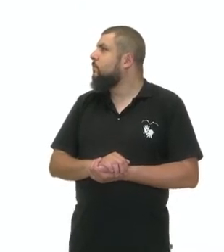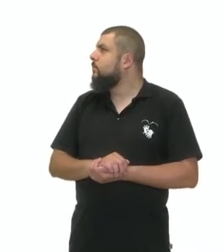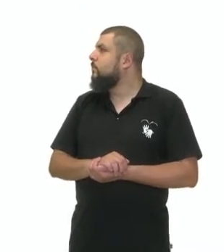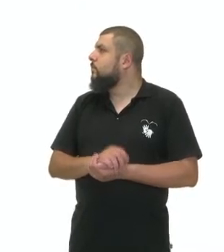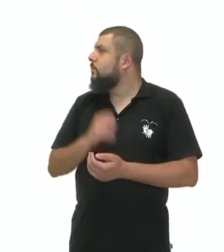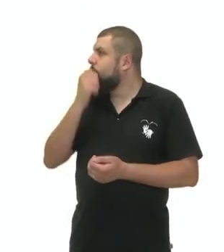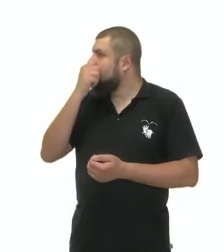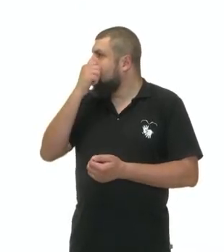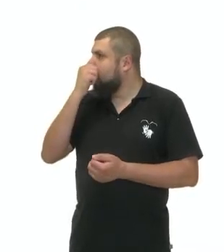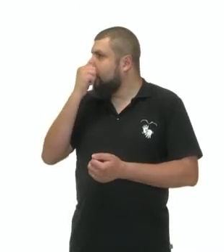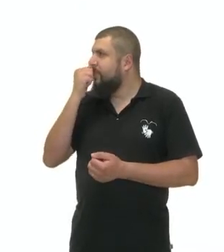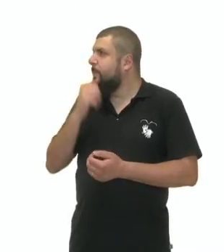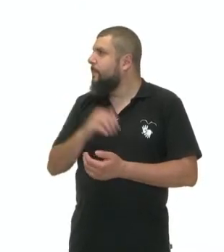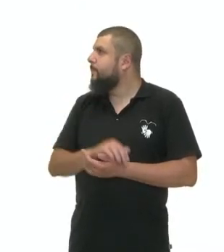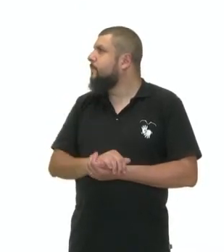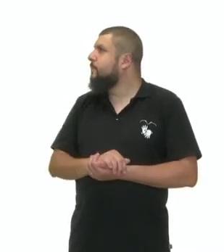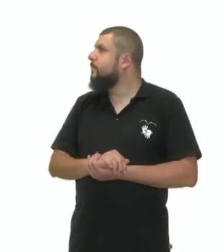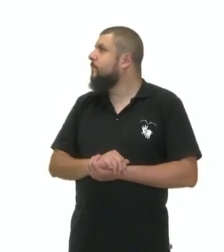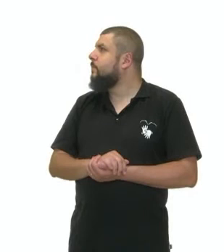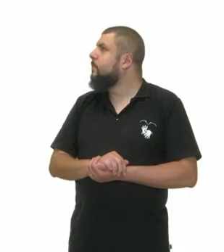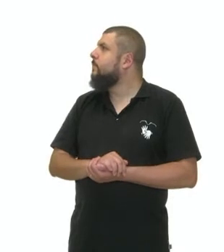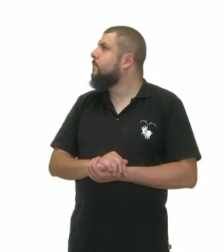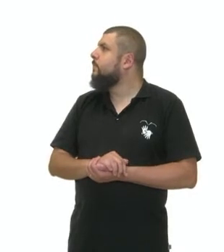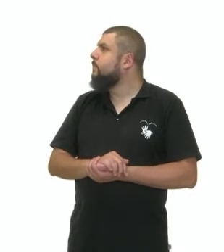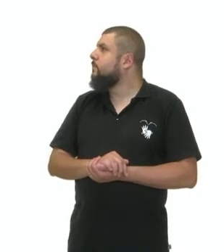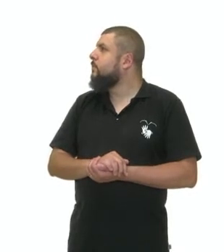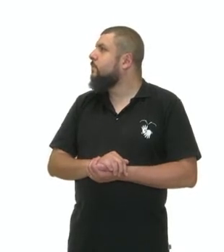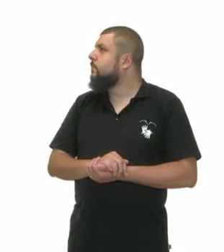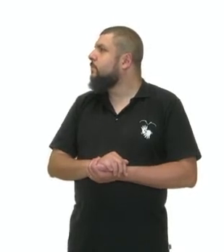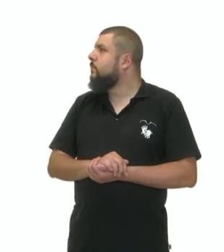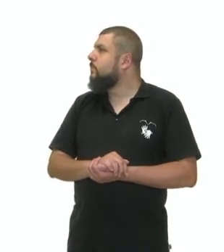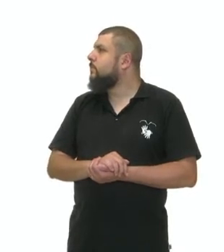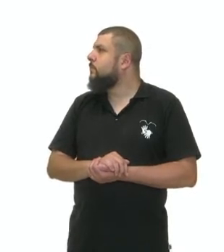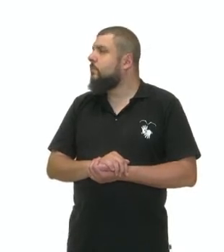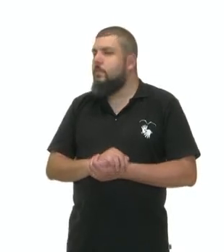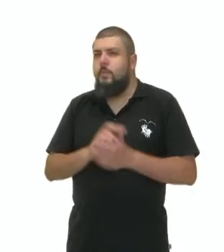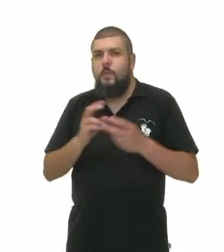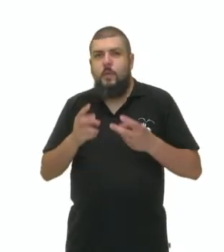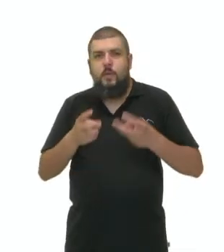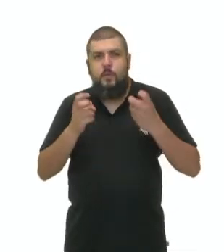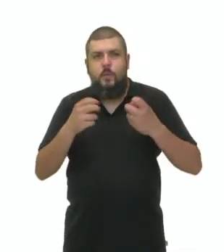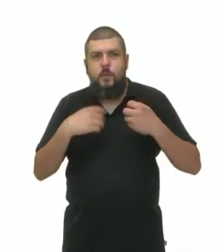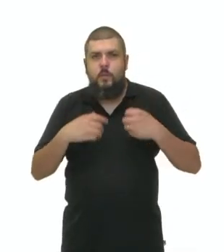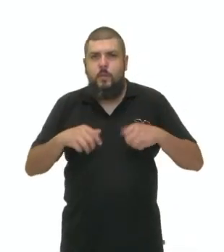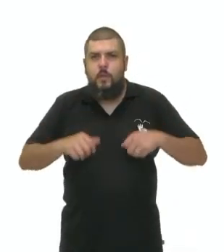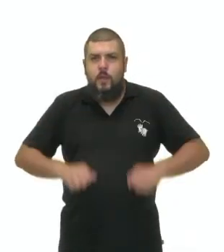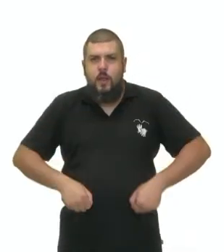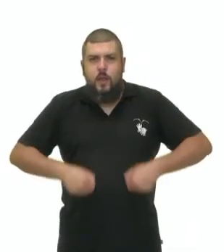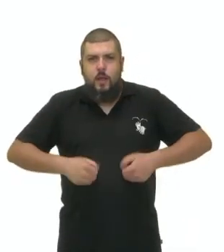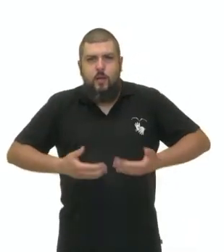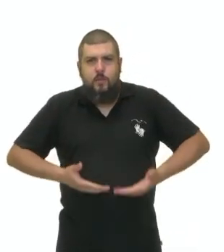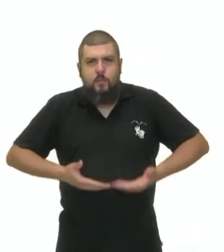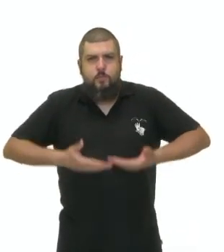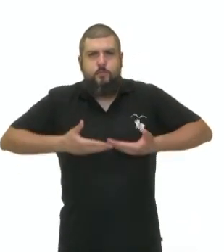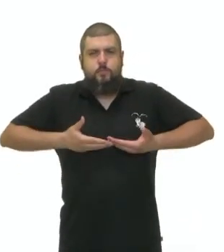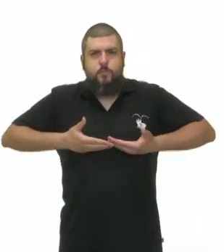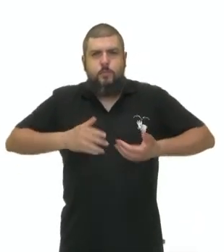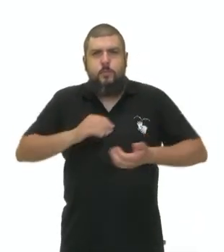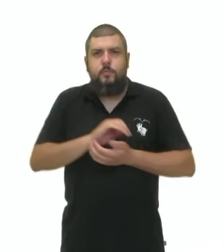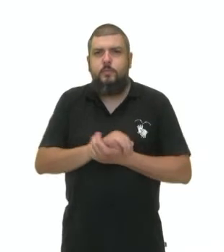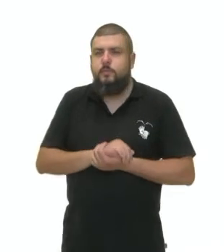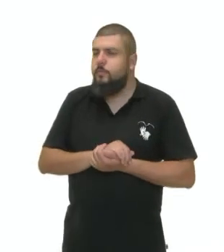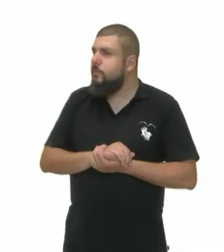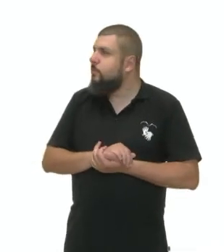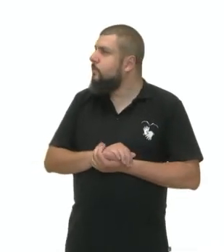el uso de los pantalones tiro alto, olha só, né, a calça, cintura bem alta, de los